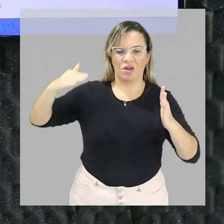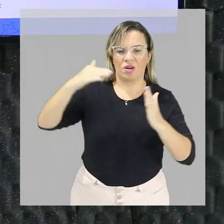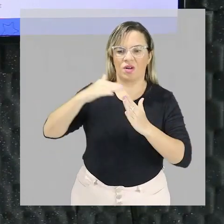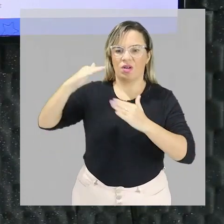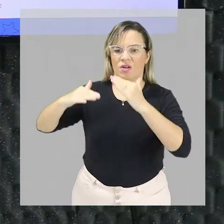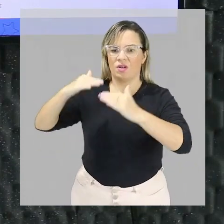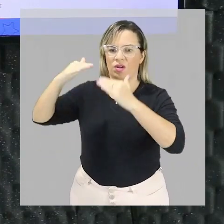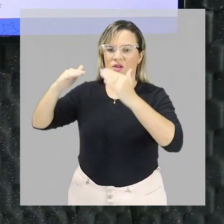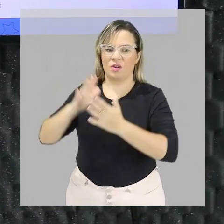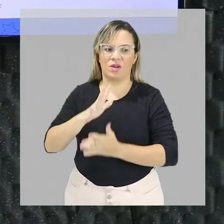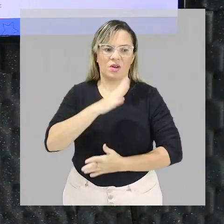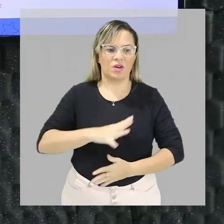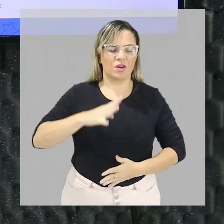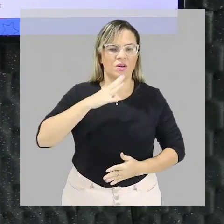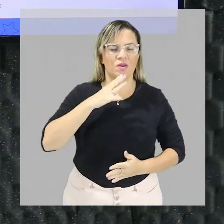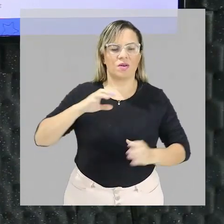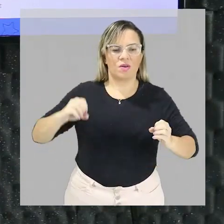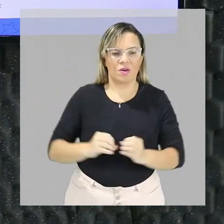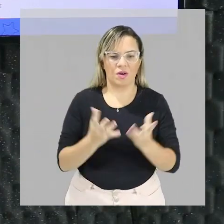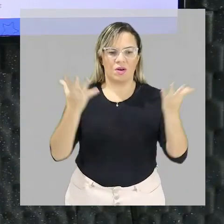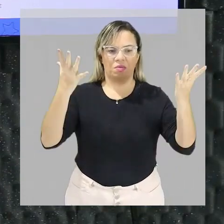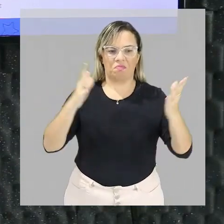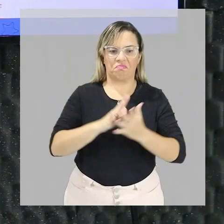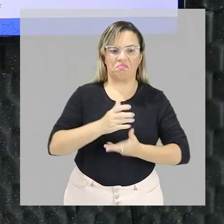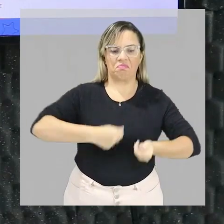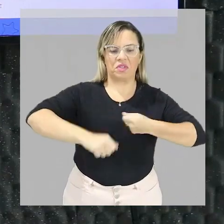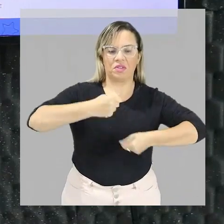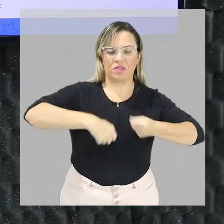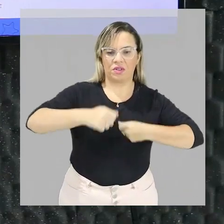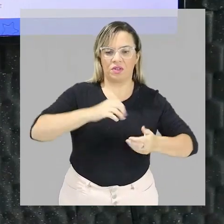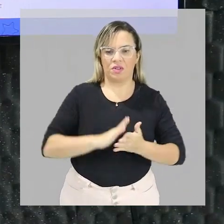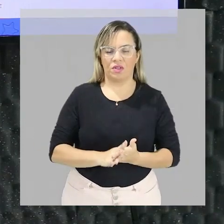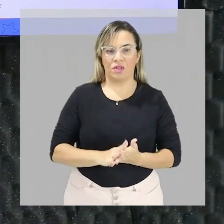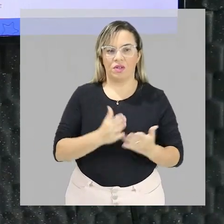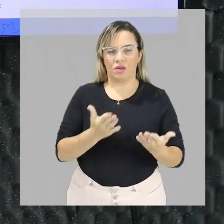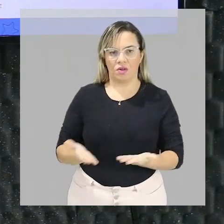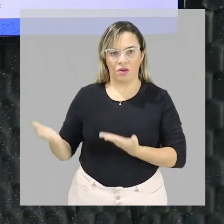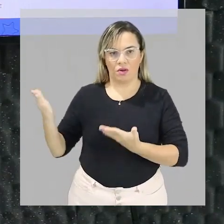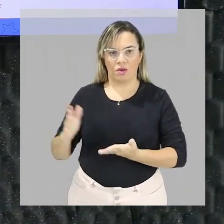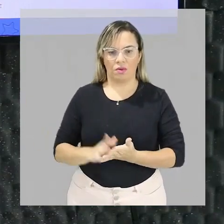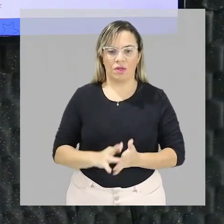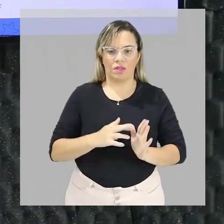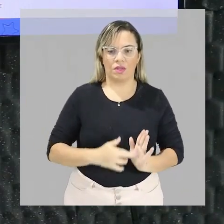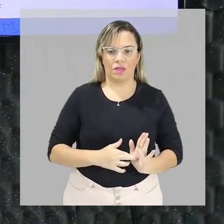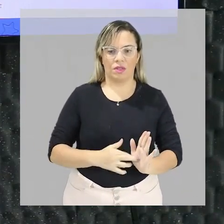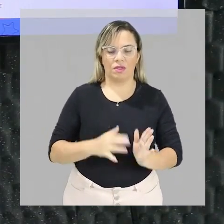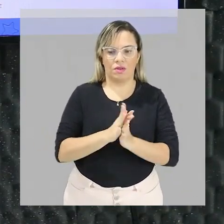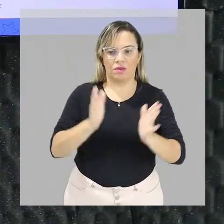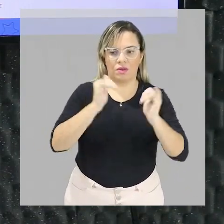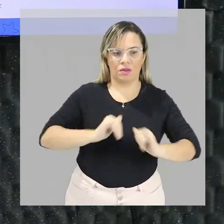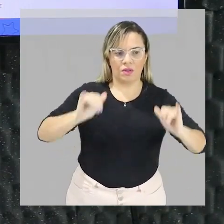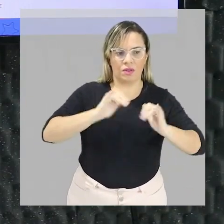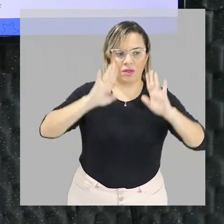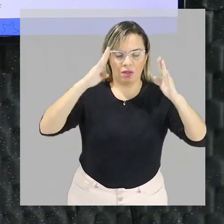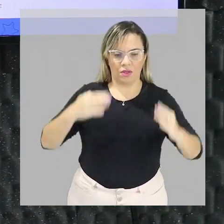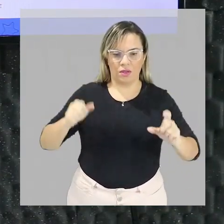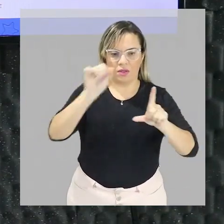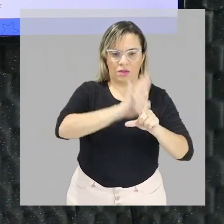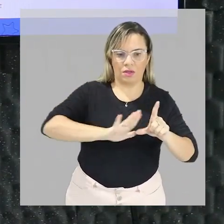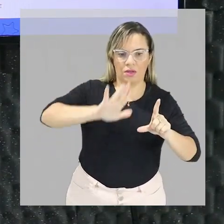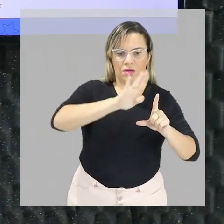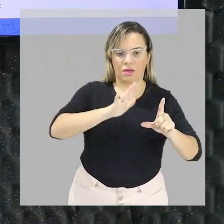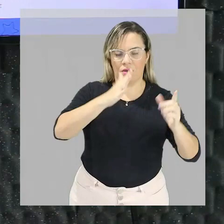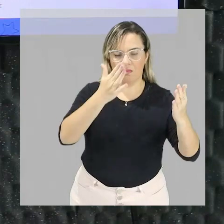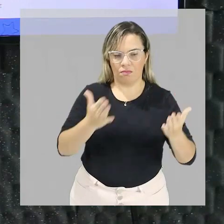econômico. Tomando como referência essa informação, analise a charge abaixo. Olha só o que ela diz. Primeiro o bolo